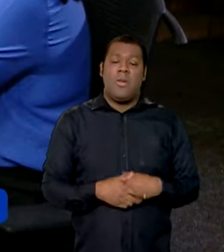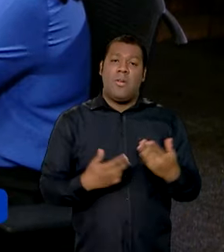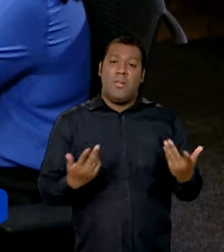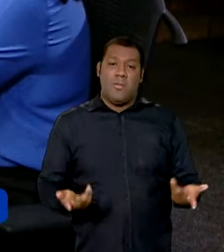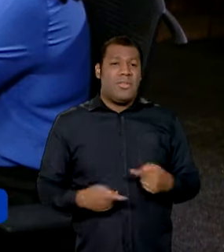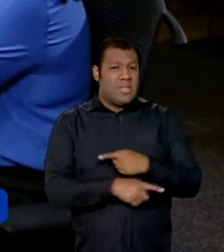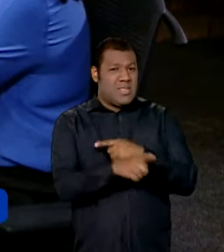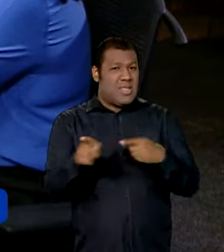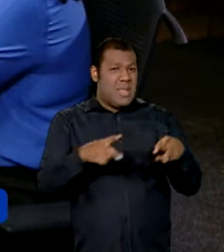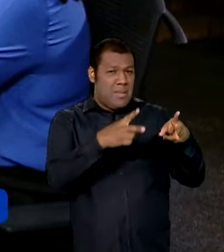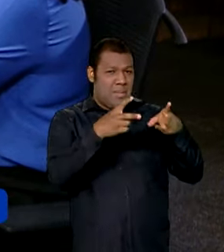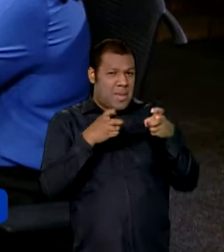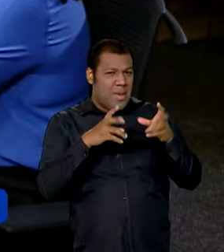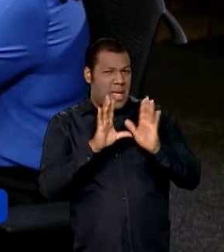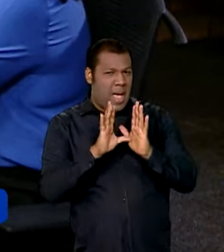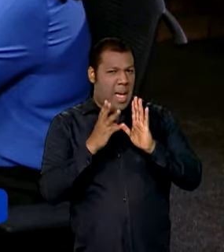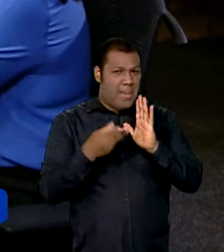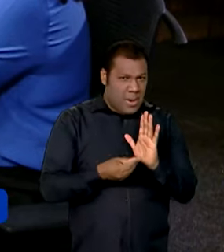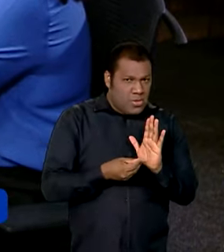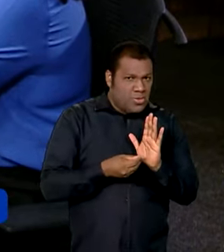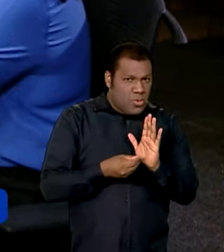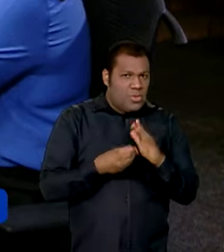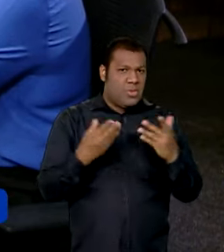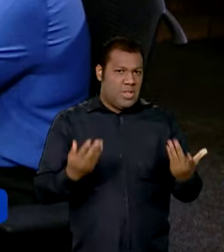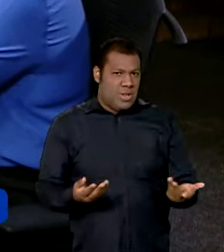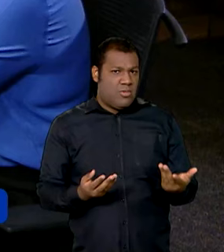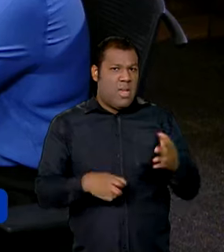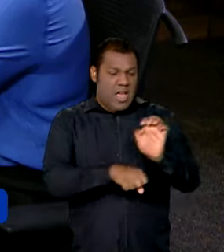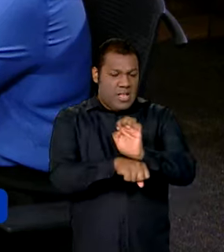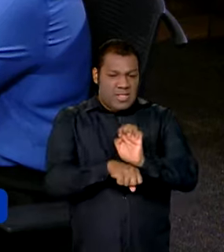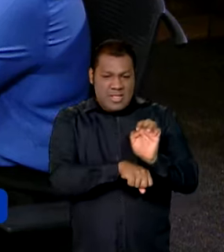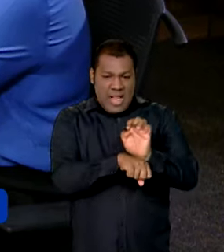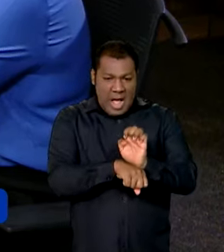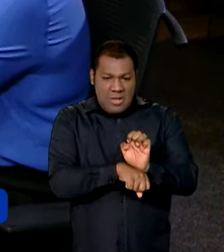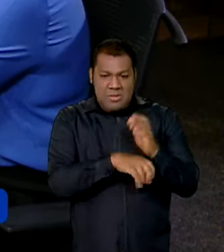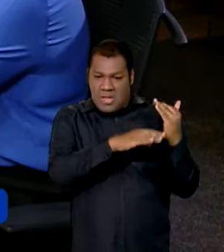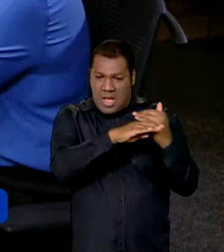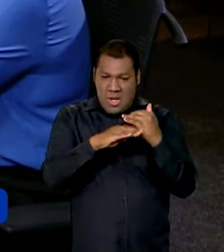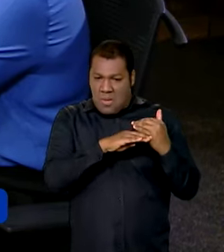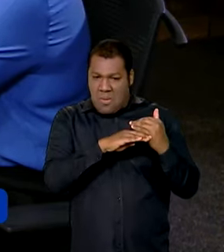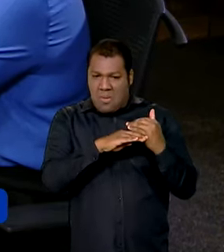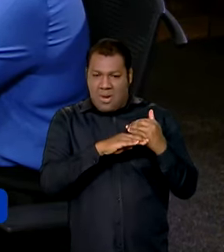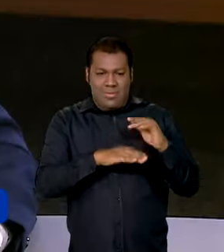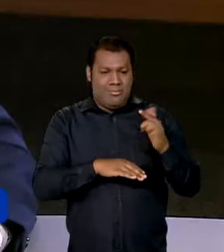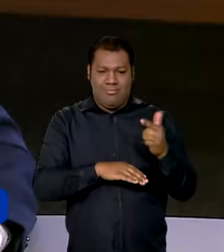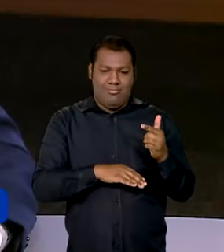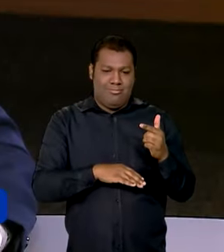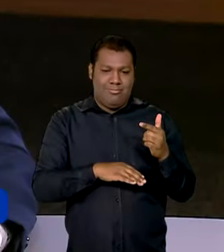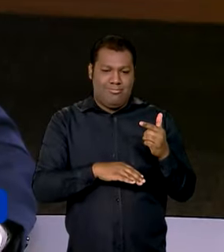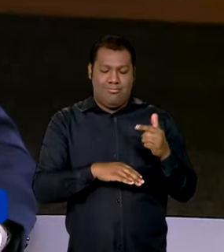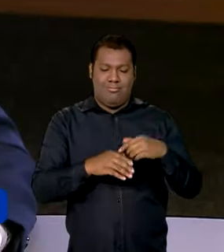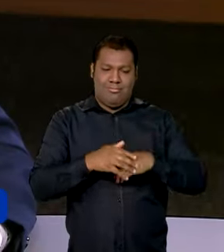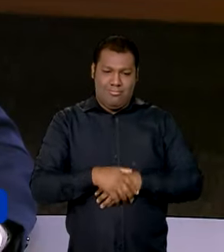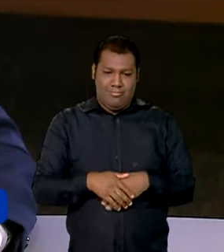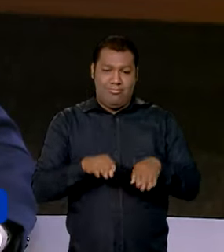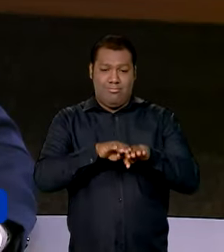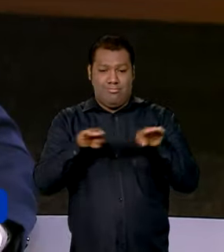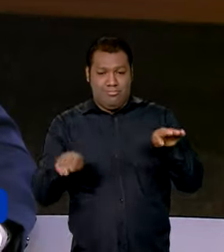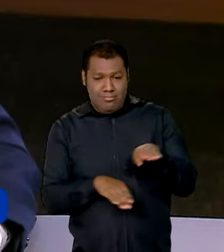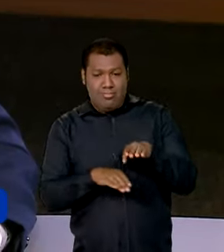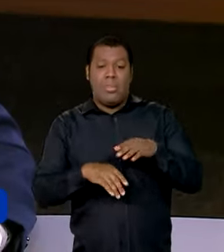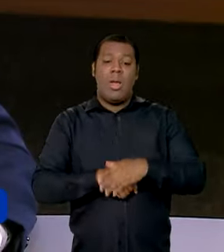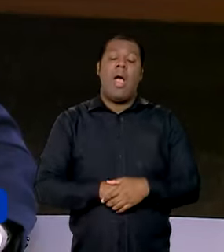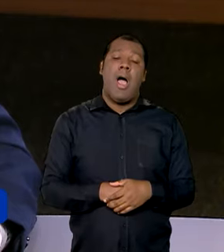Brasil Então quando você vai pro recorte vai encontrar no Maranhão também né Essa realidade então todo o esforço que a política pública deve fazer no